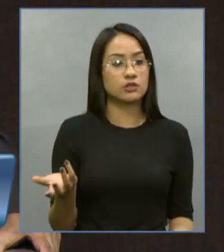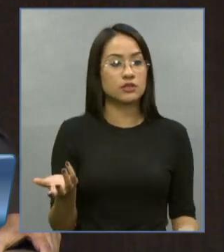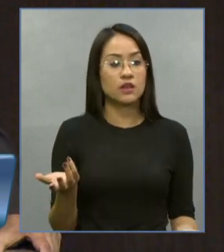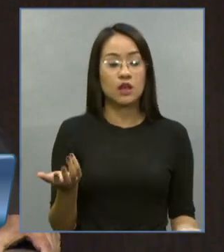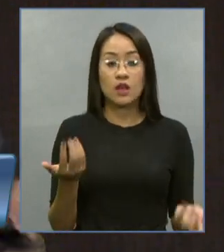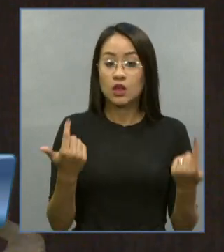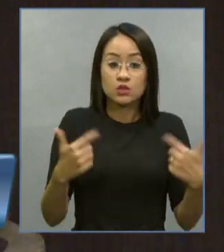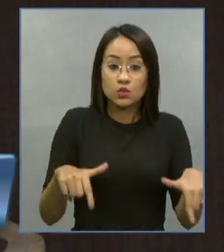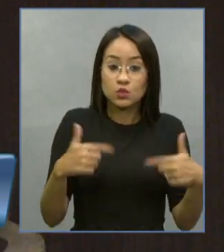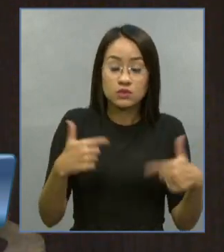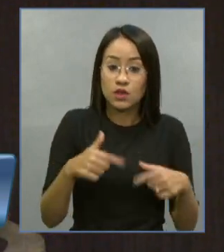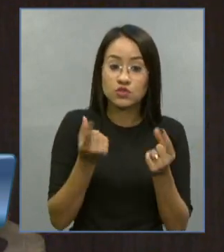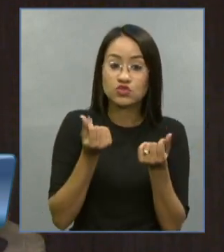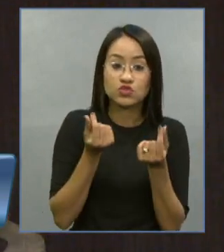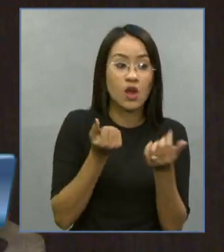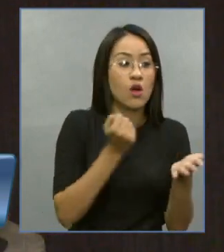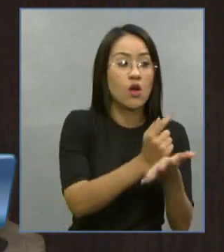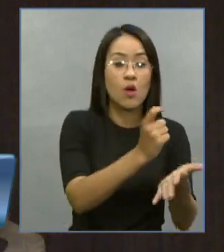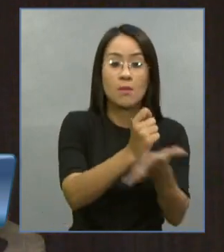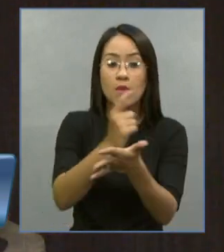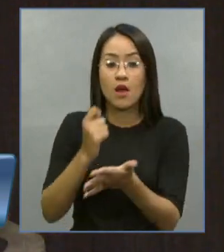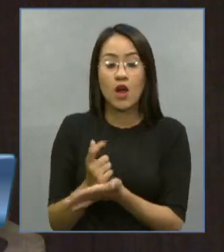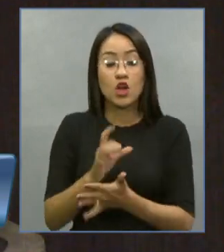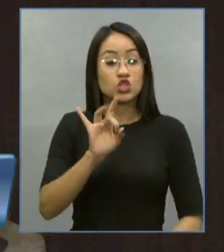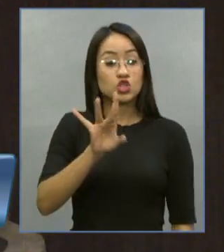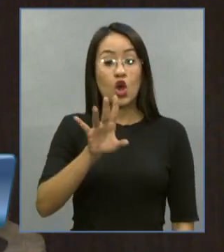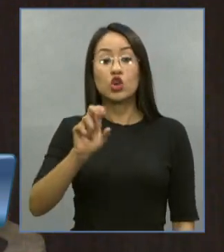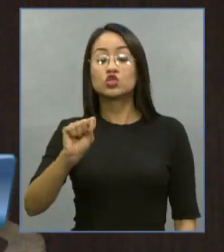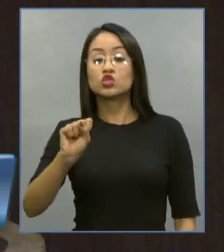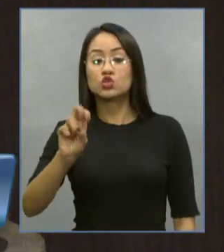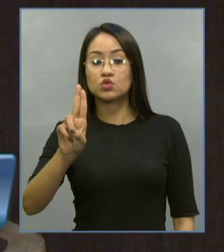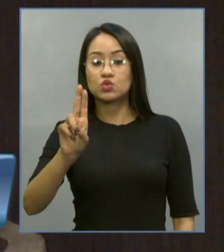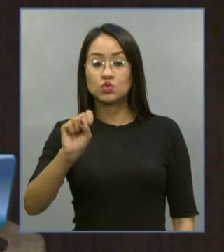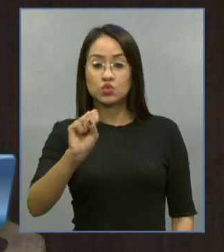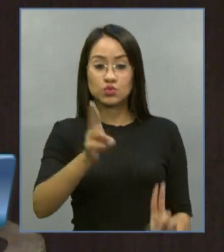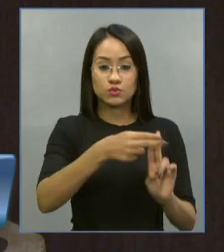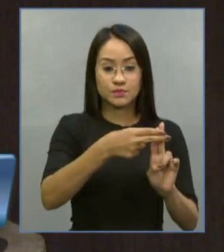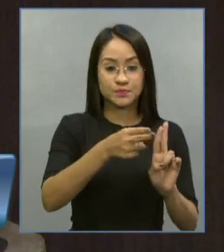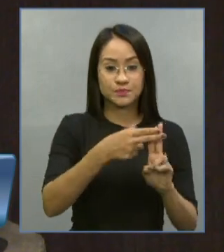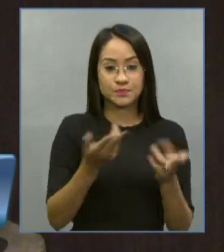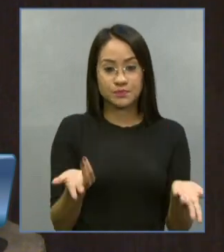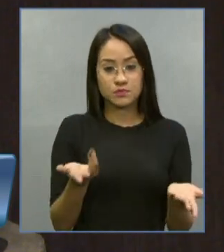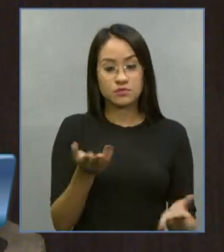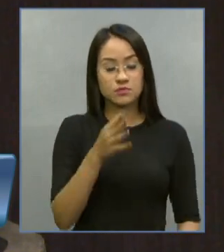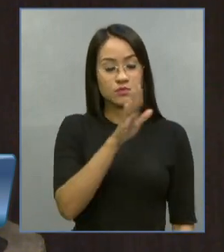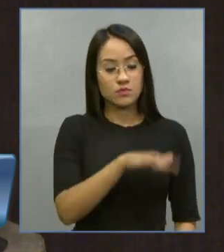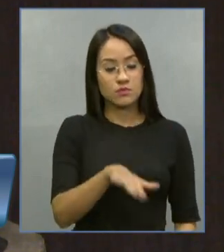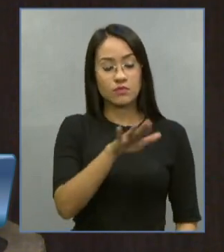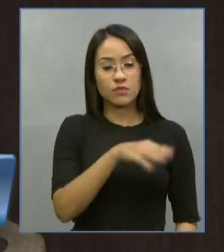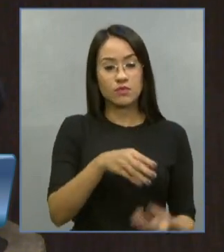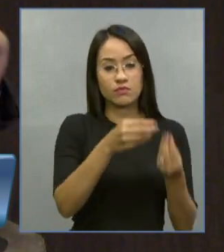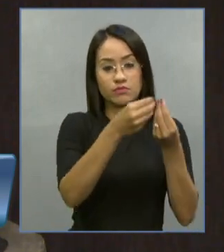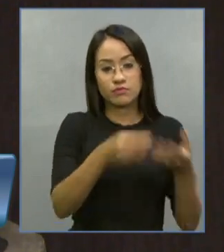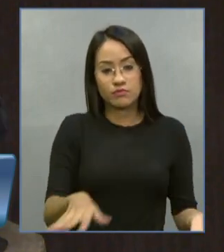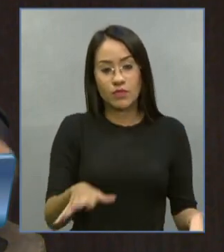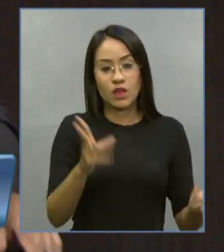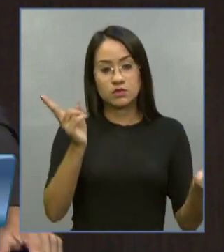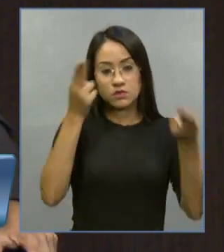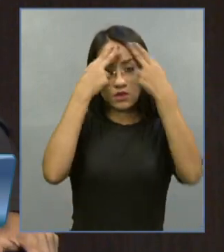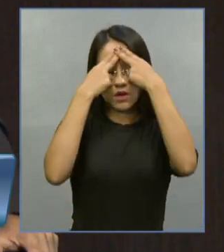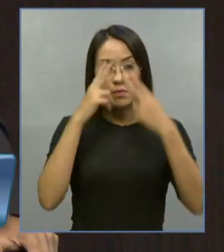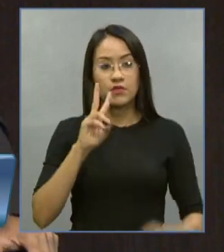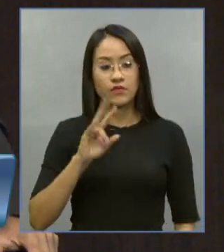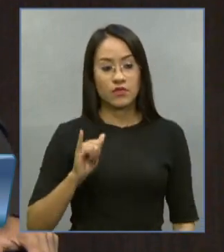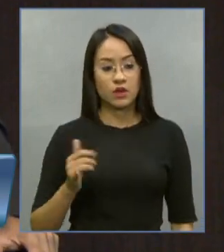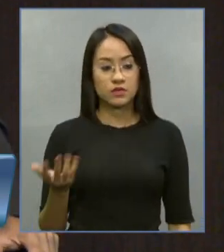outra possibilidade. E se o SUS não chegar a ela, esta criança terá sequelas ou, na